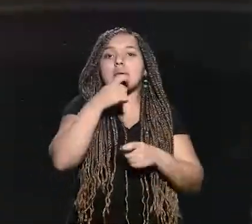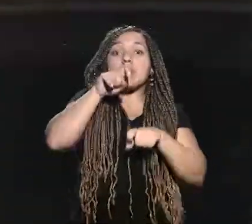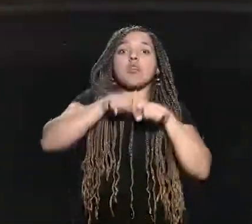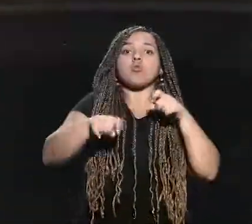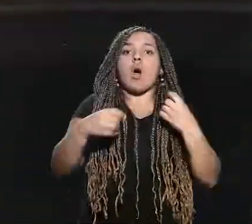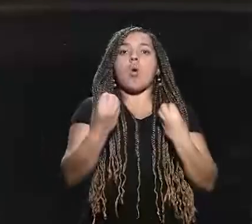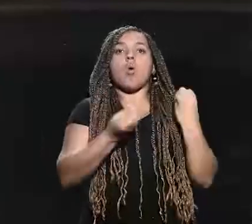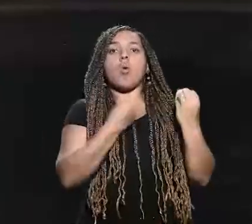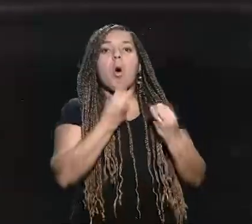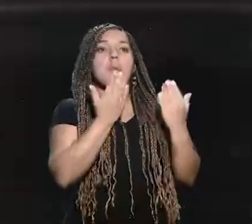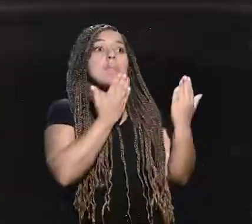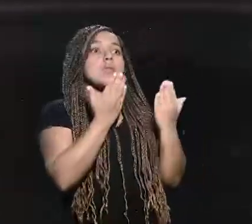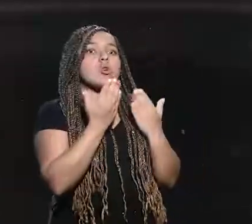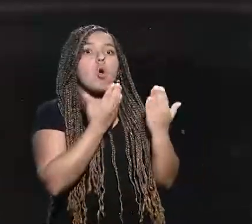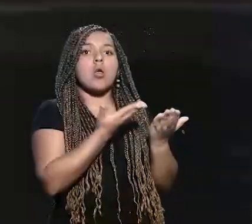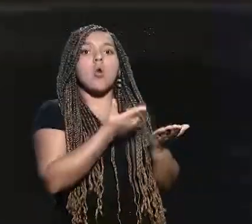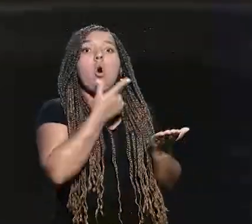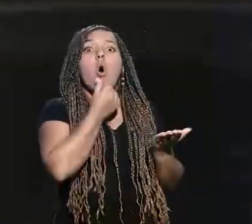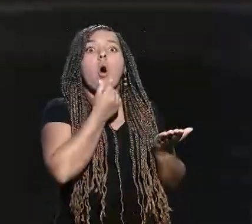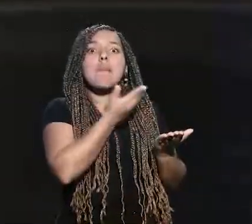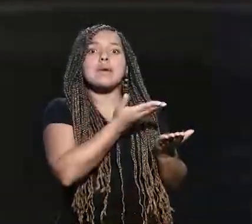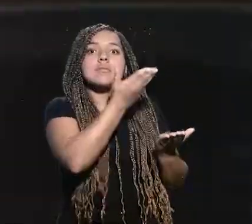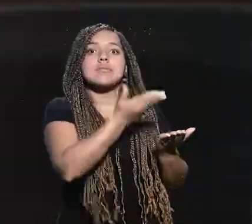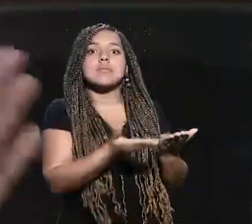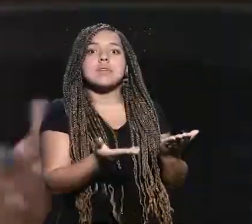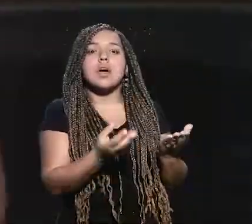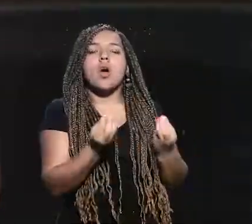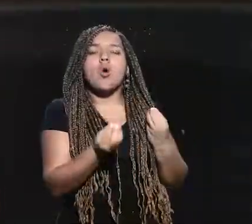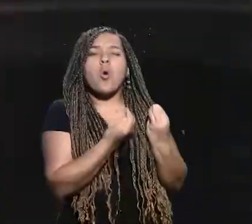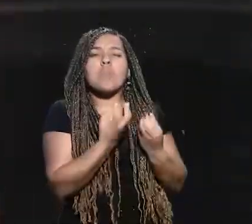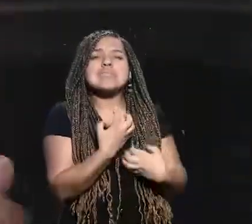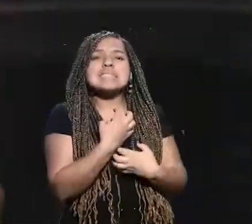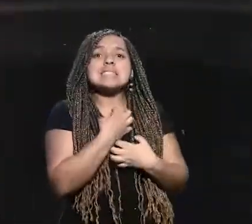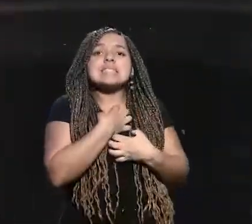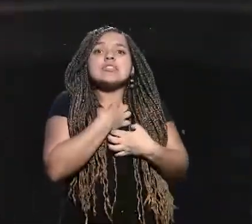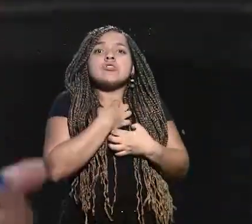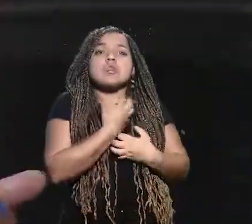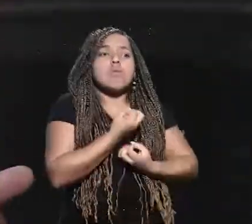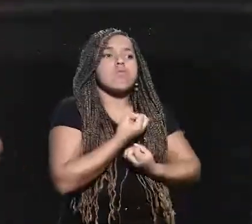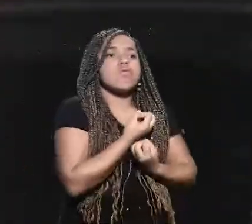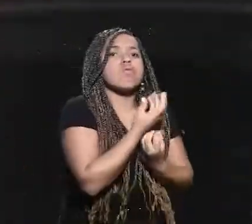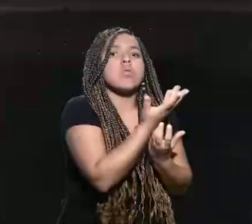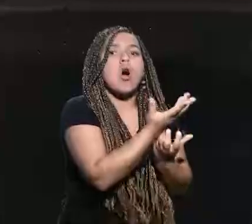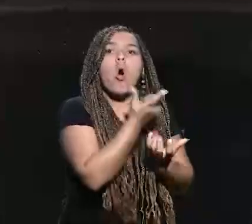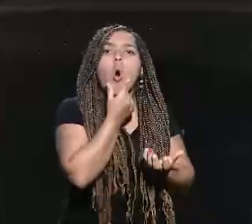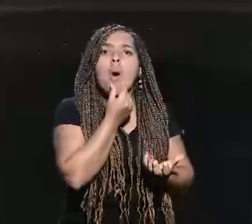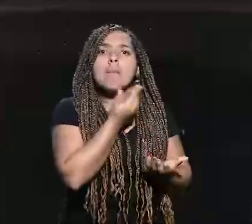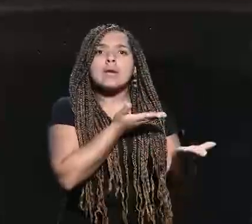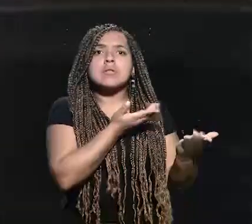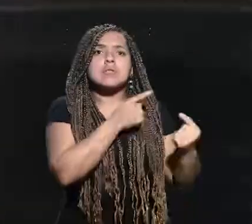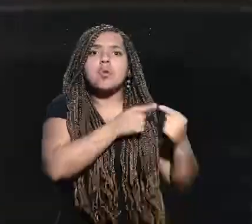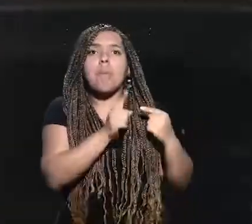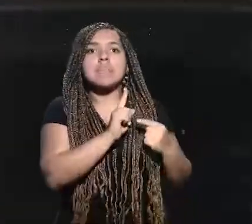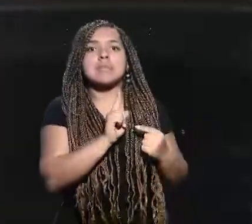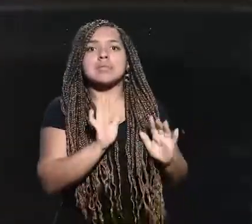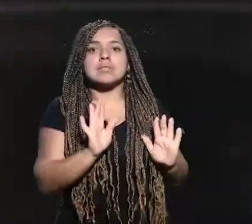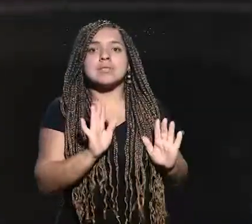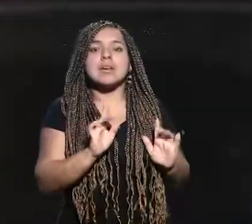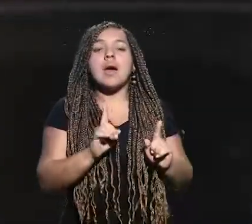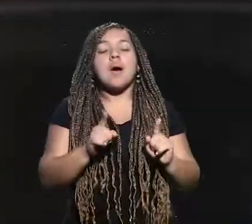podem apoiar discutindo com os pacientes brancos e discutindo, né, entre outros psicólogos brancos, os